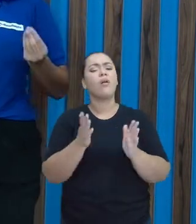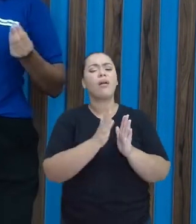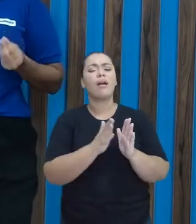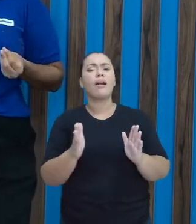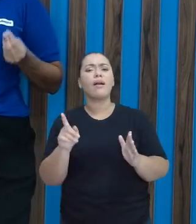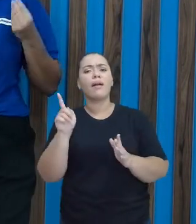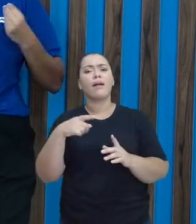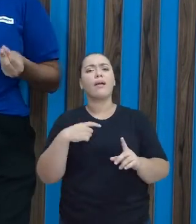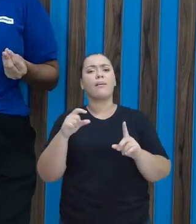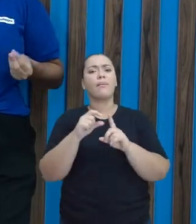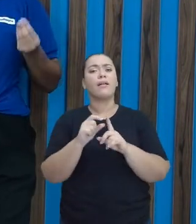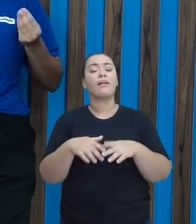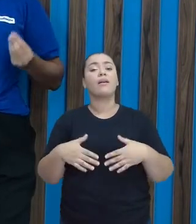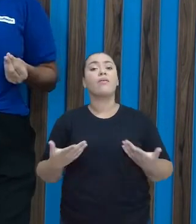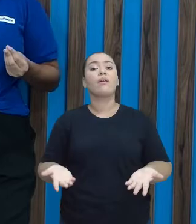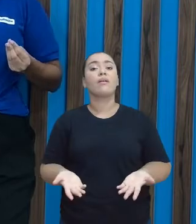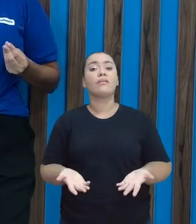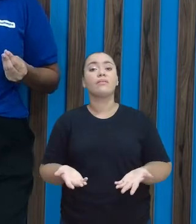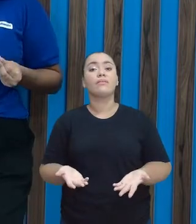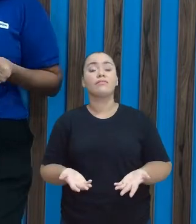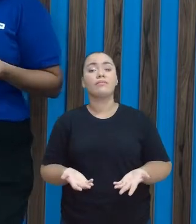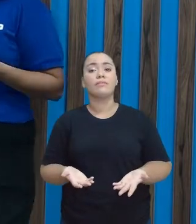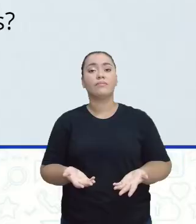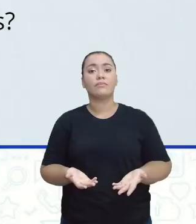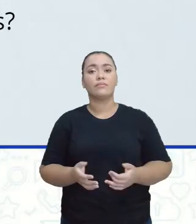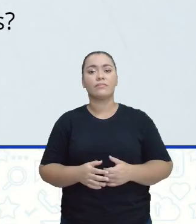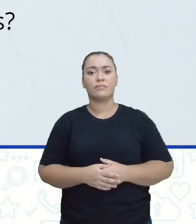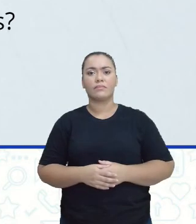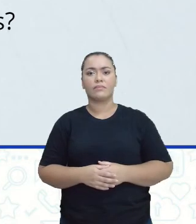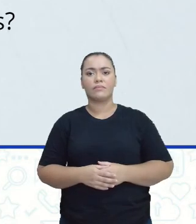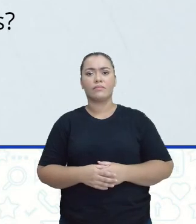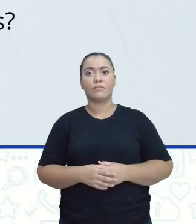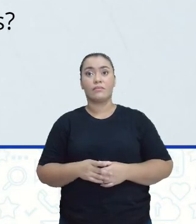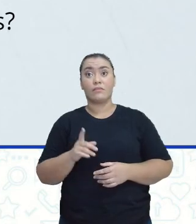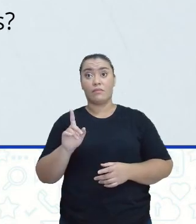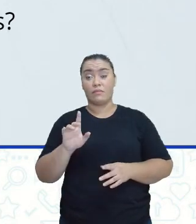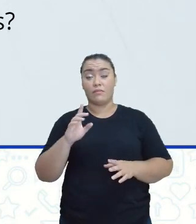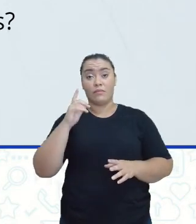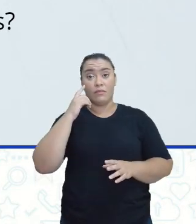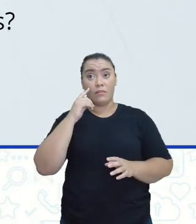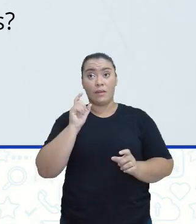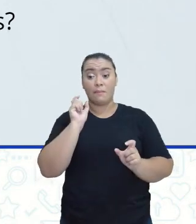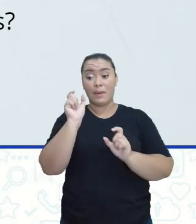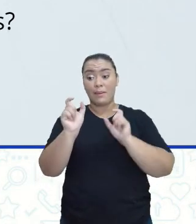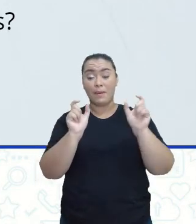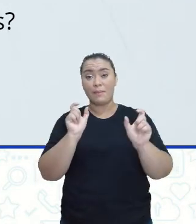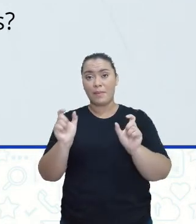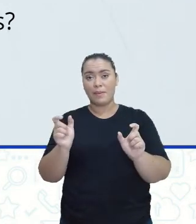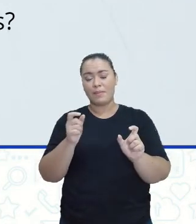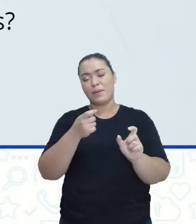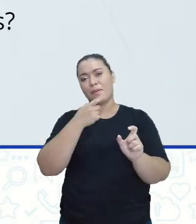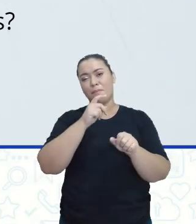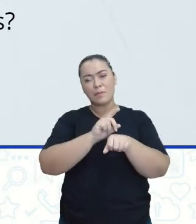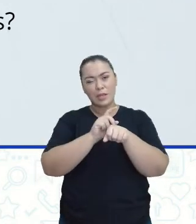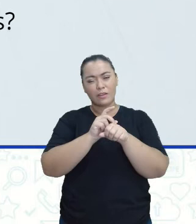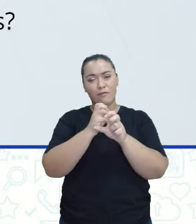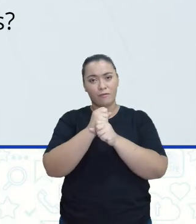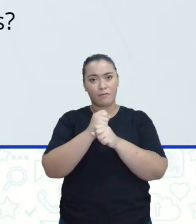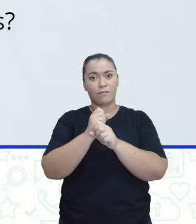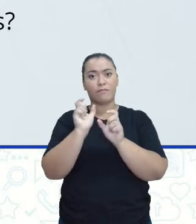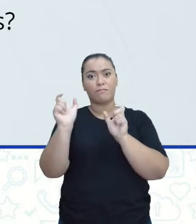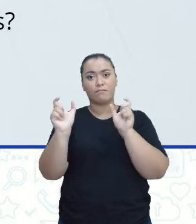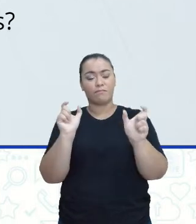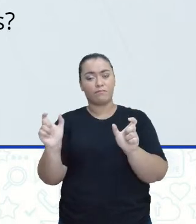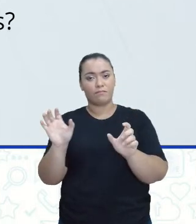essa? A gente está falando do quê? Então, com exceção daquelas palavras destacadas em negrito,